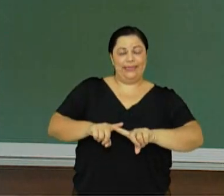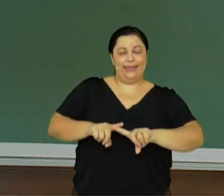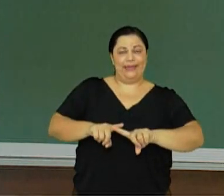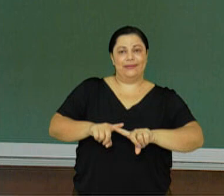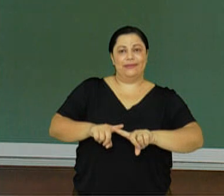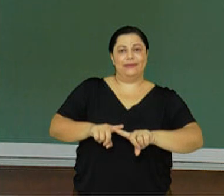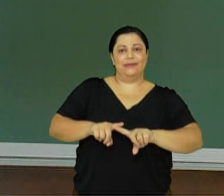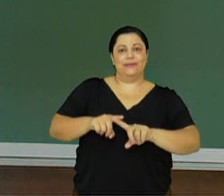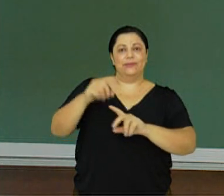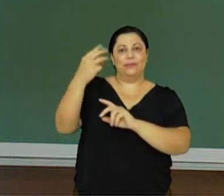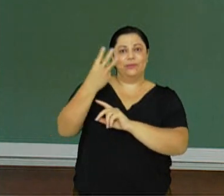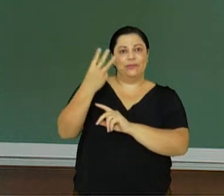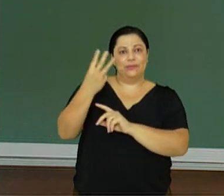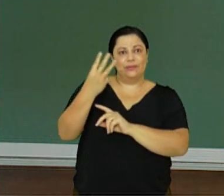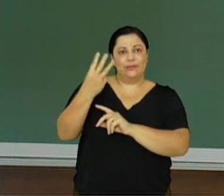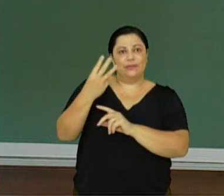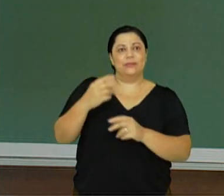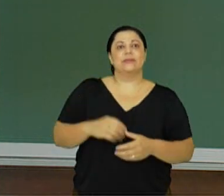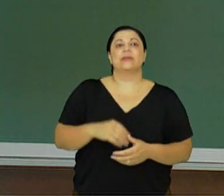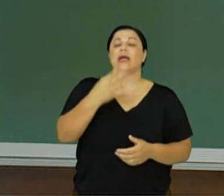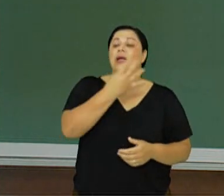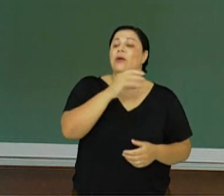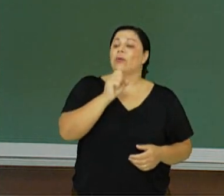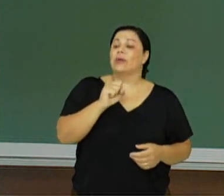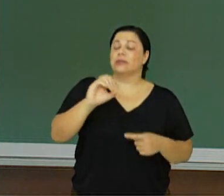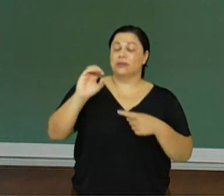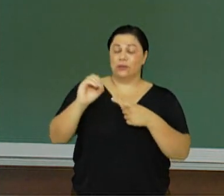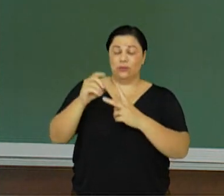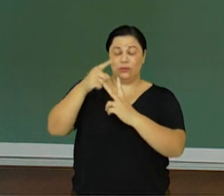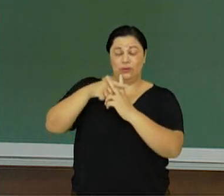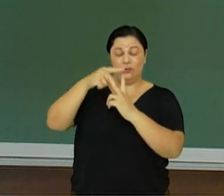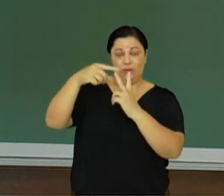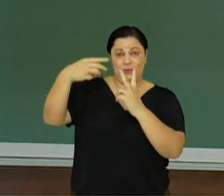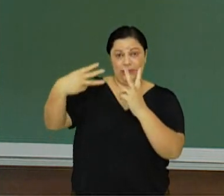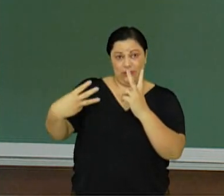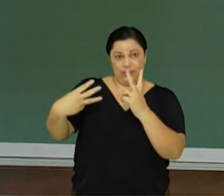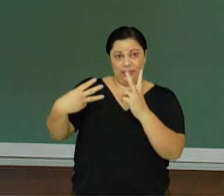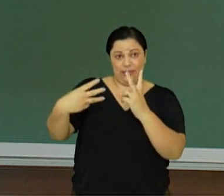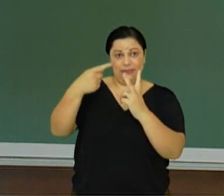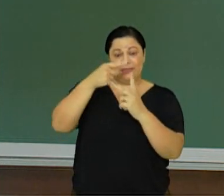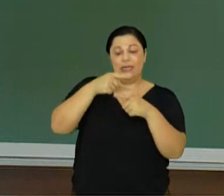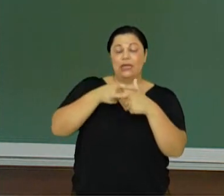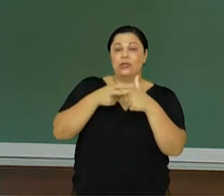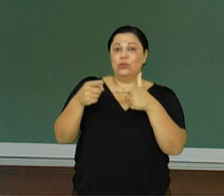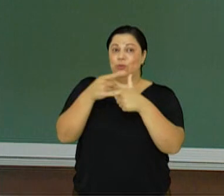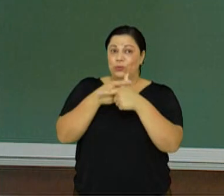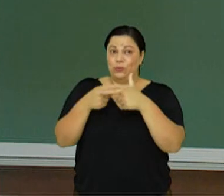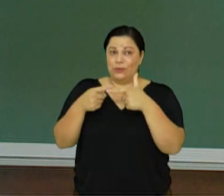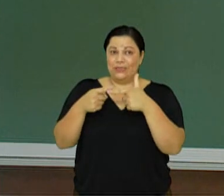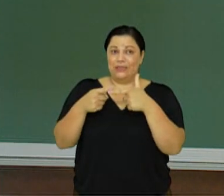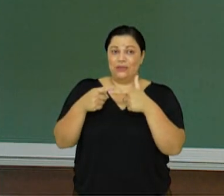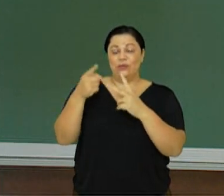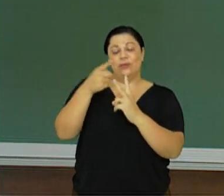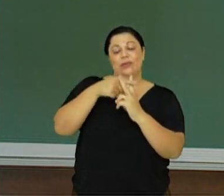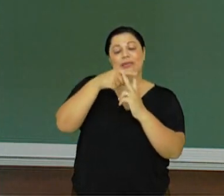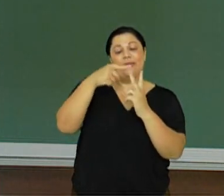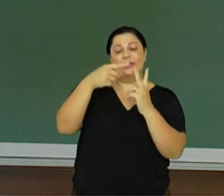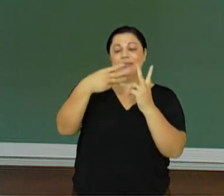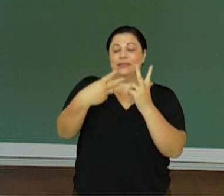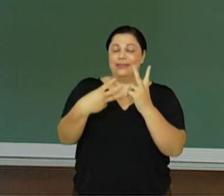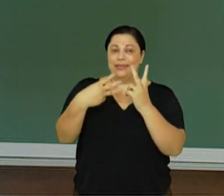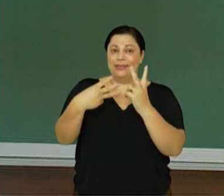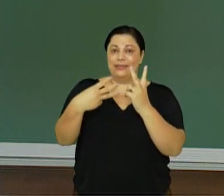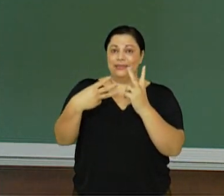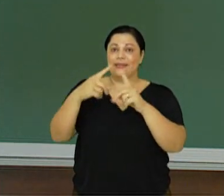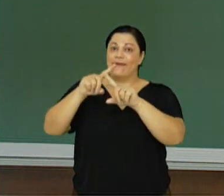de 3. Então ficamos 480 raiz de 3 dividido. Raiz de 3 vezes raiz de